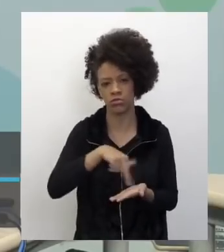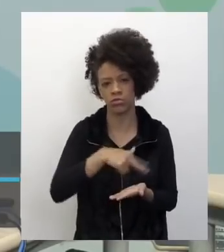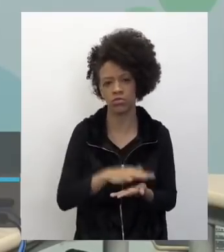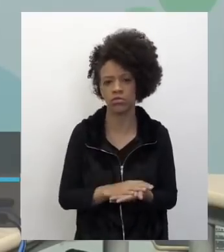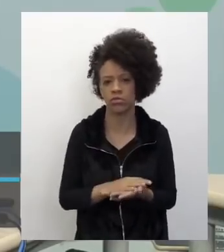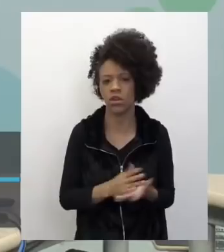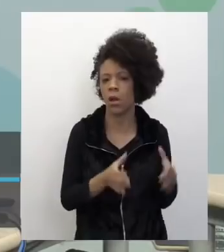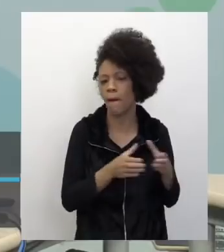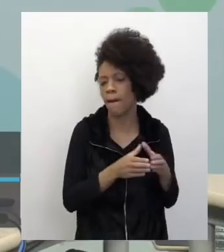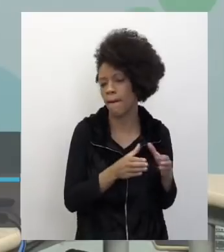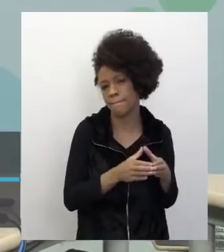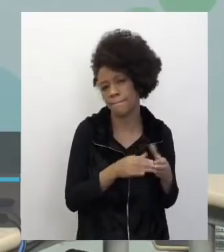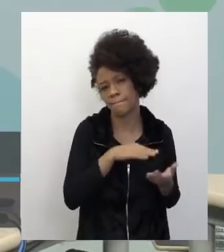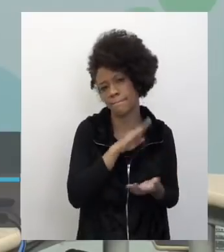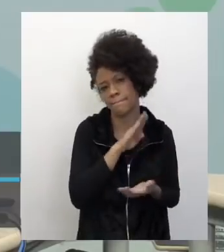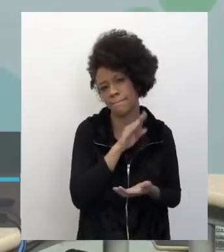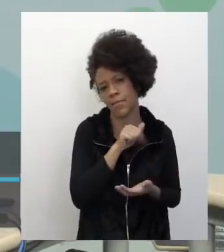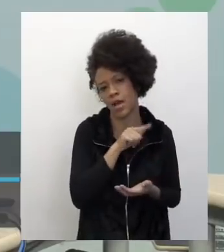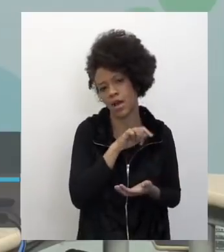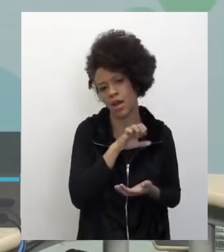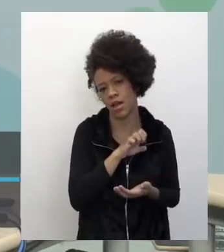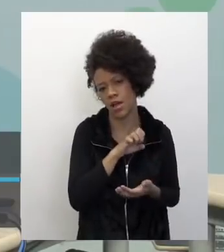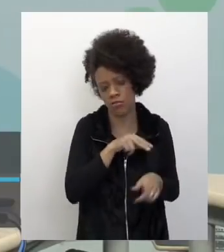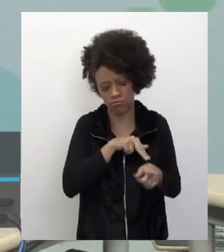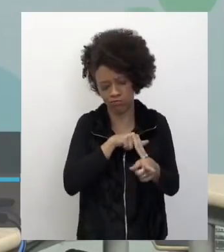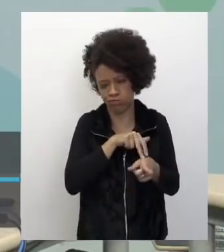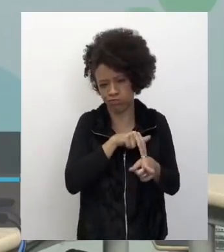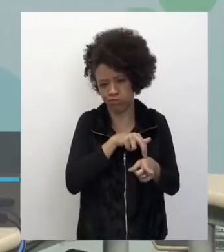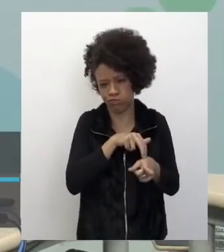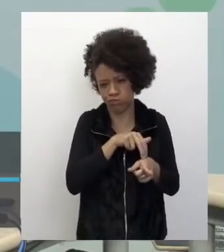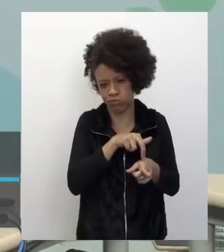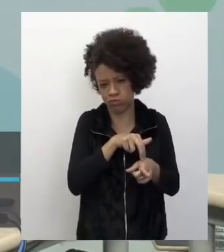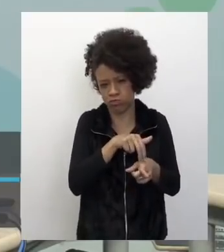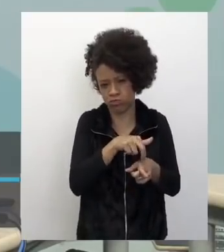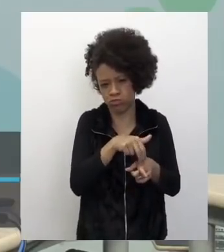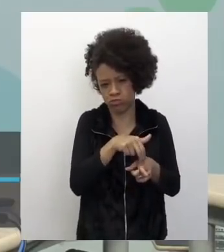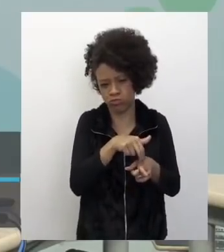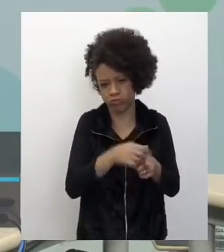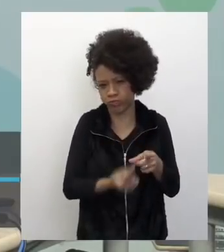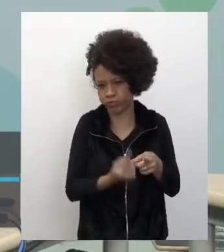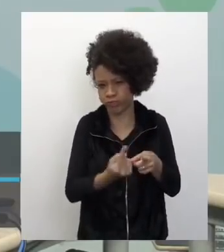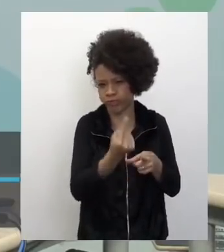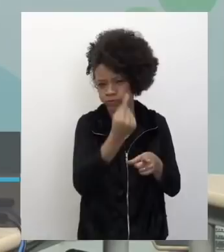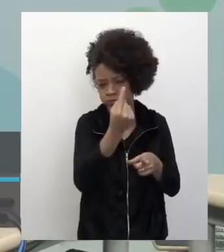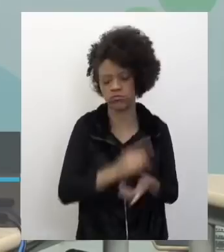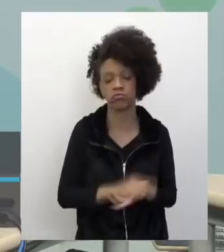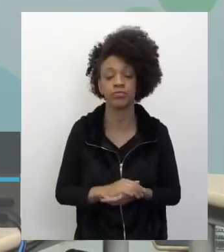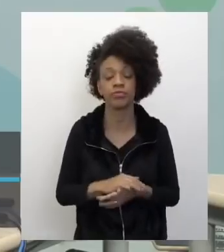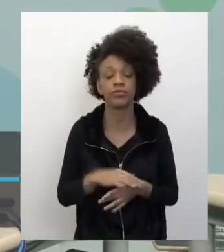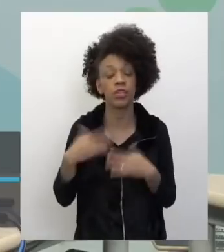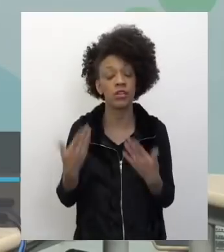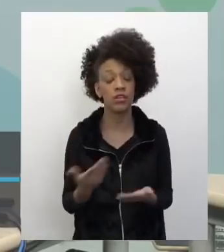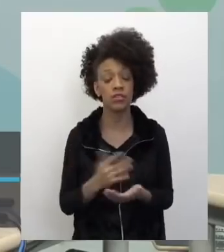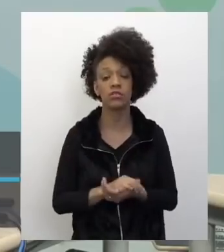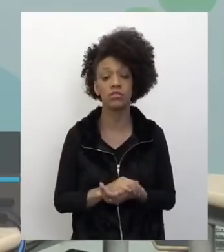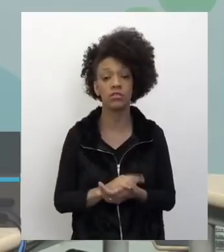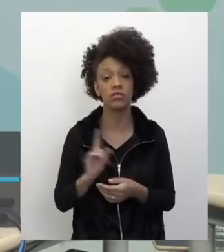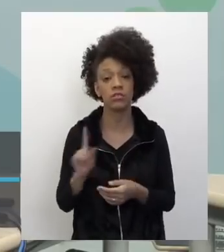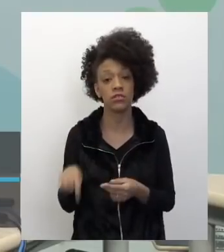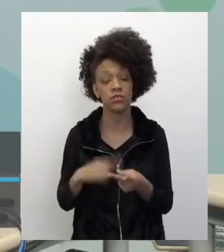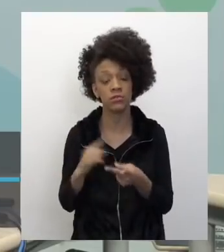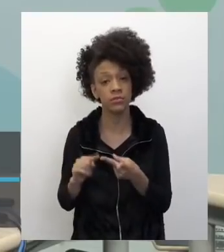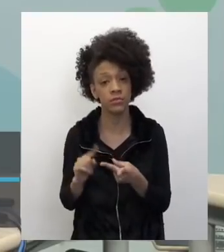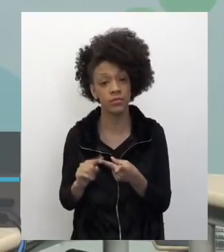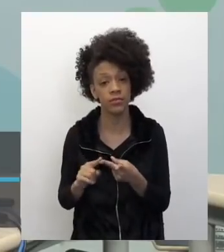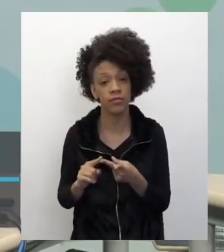no balé clássico, onde eu estava numa plataforma muito alta, enfim, né? E depois tinha também uma apresentação